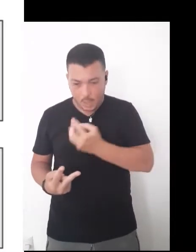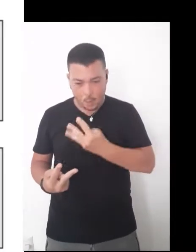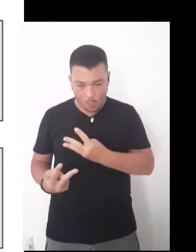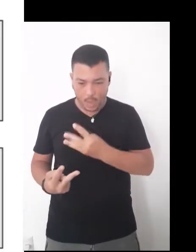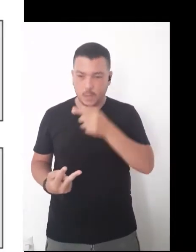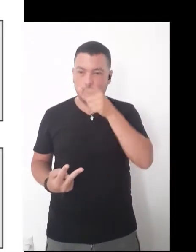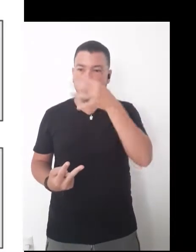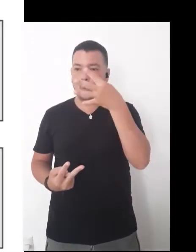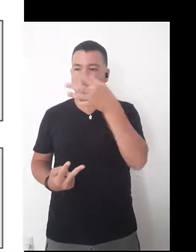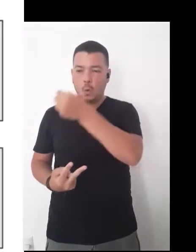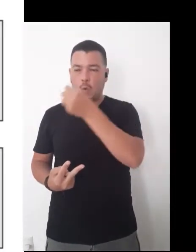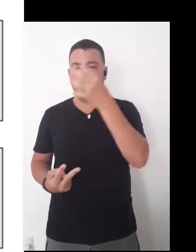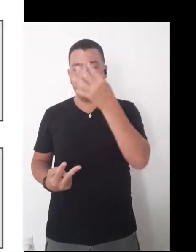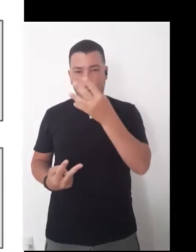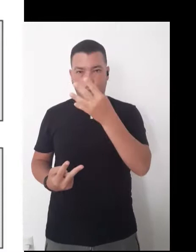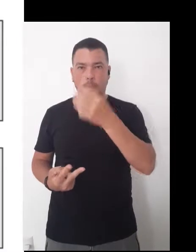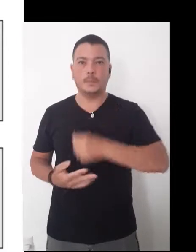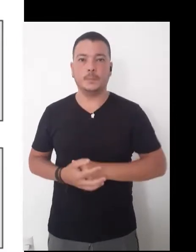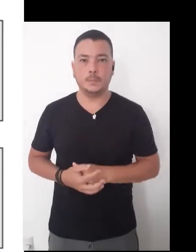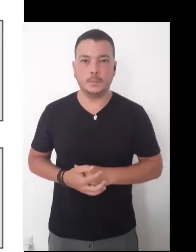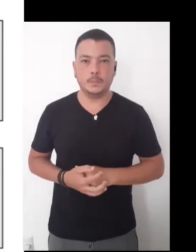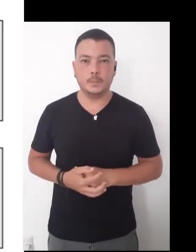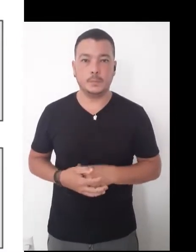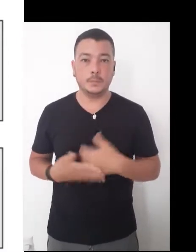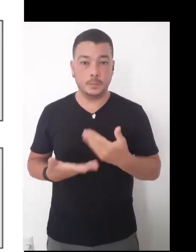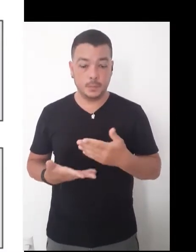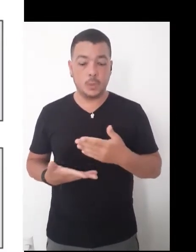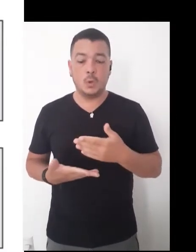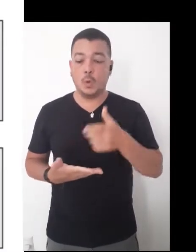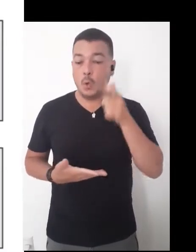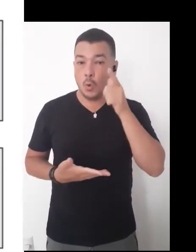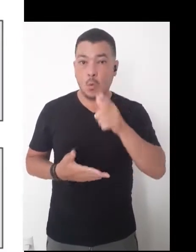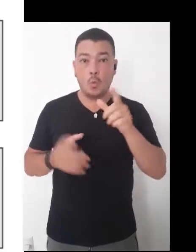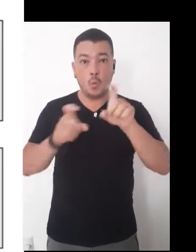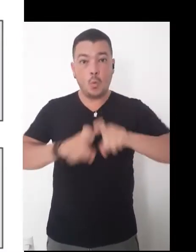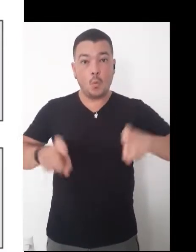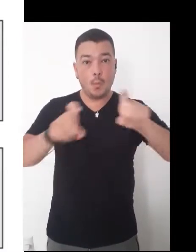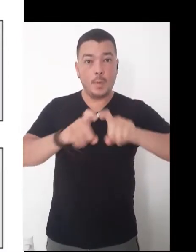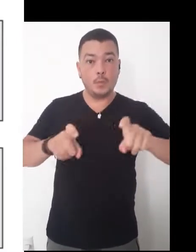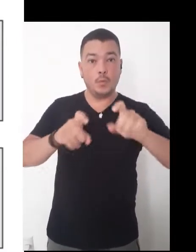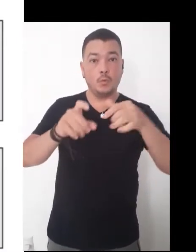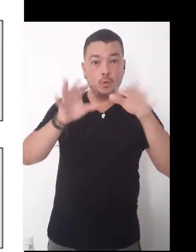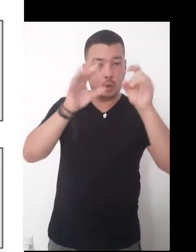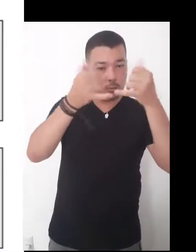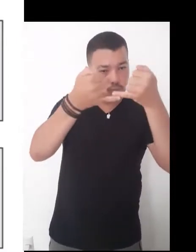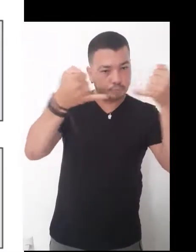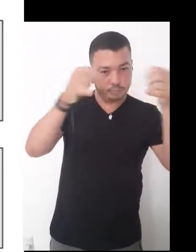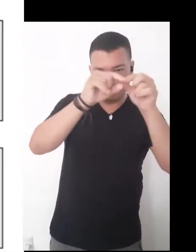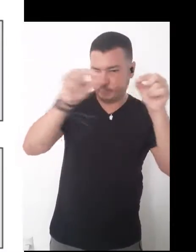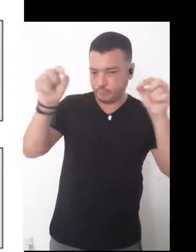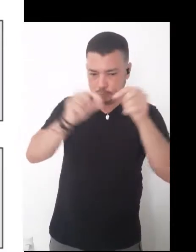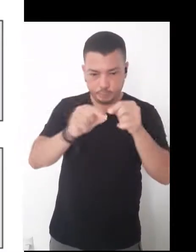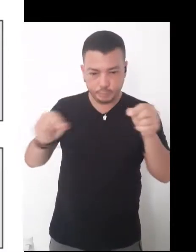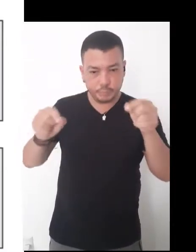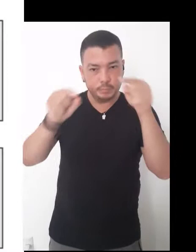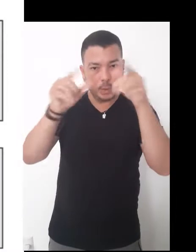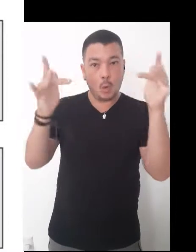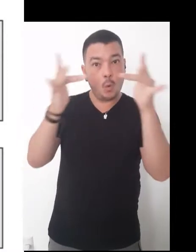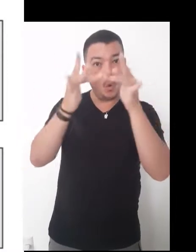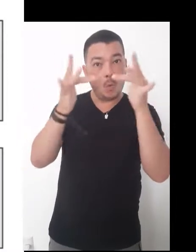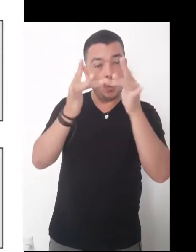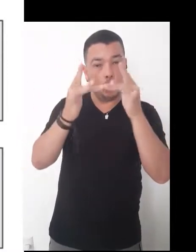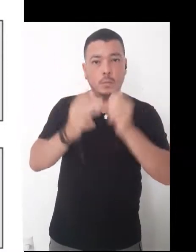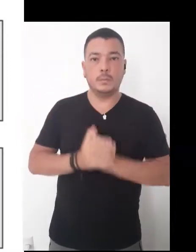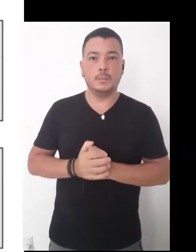só tem uma linha de comunicação para acessar essas duas memórias. Né? É como se eu tivesse que fazer